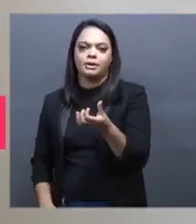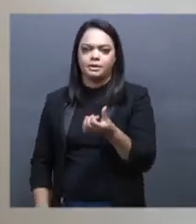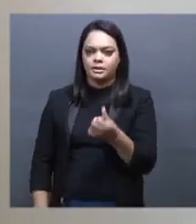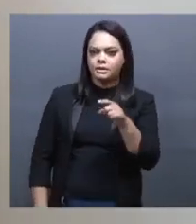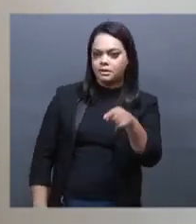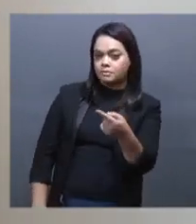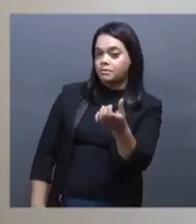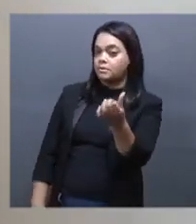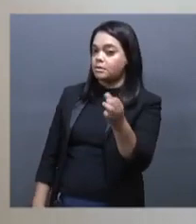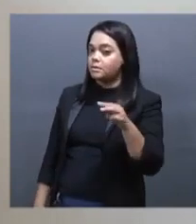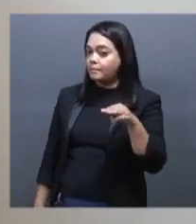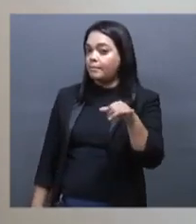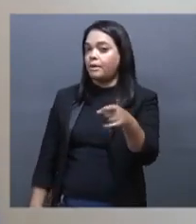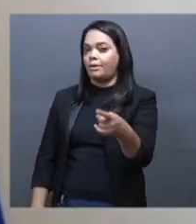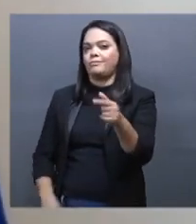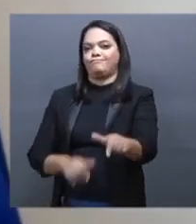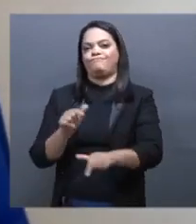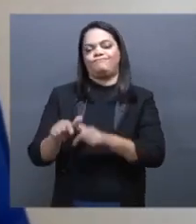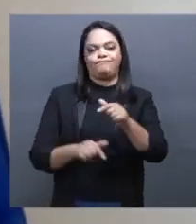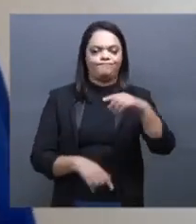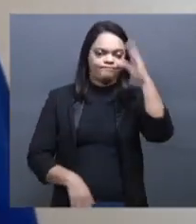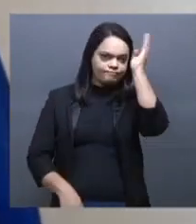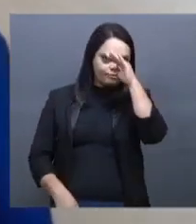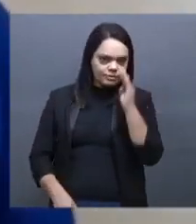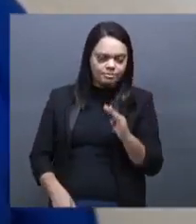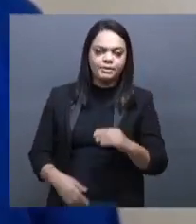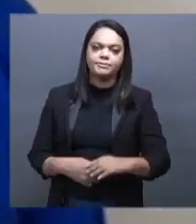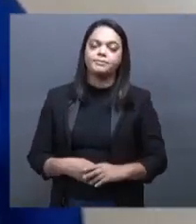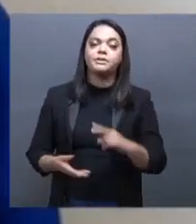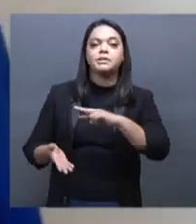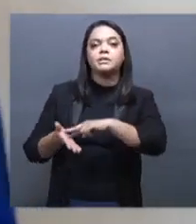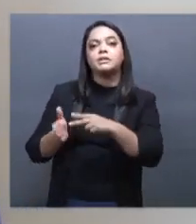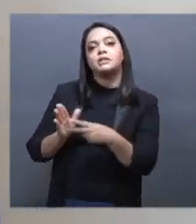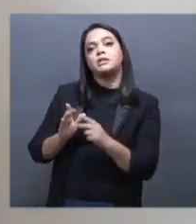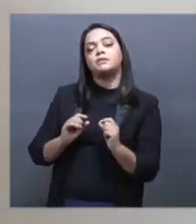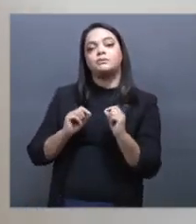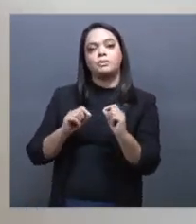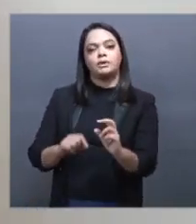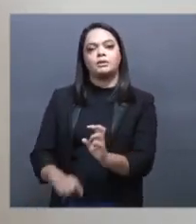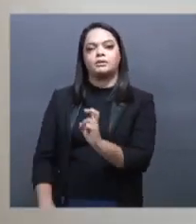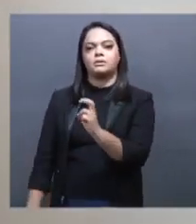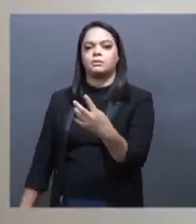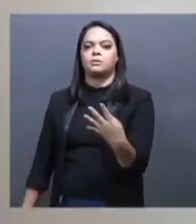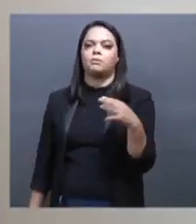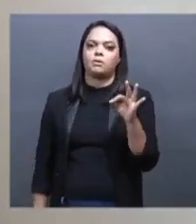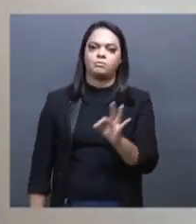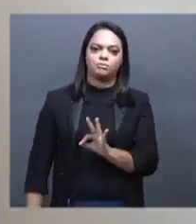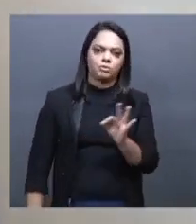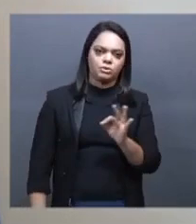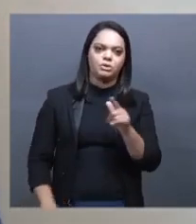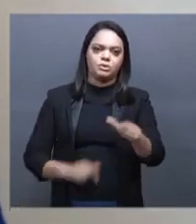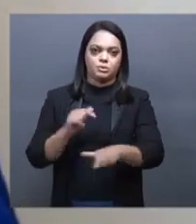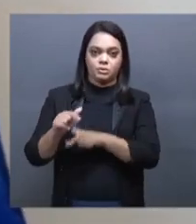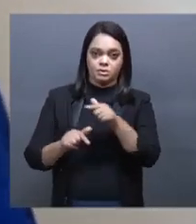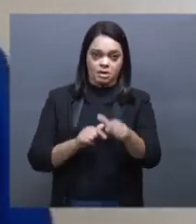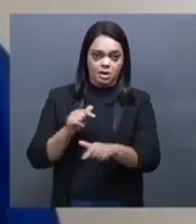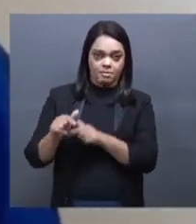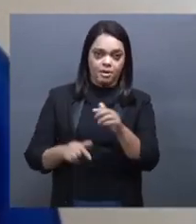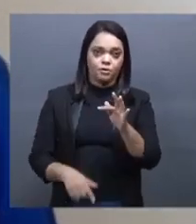46,6 milhões de empregos no Brasil. Isto significa 54% dos empregos